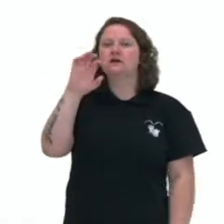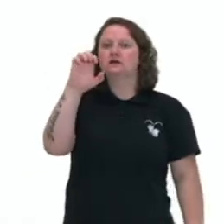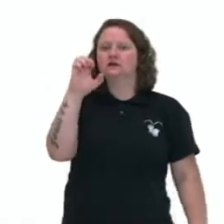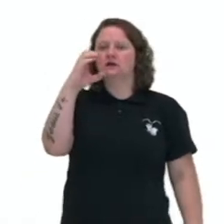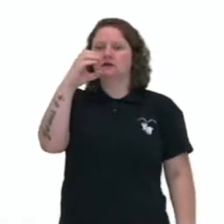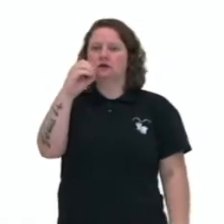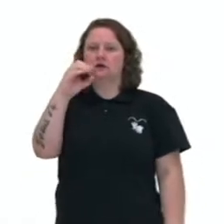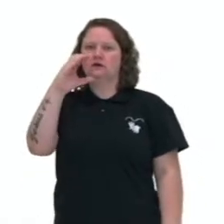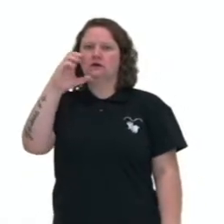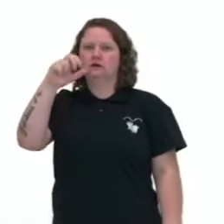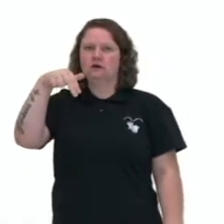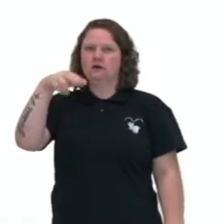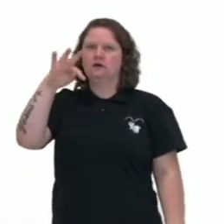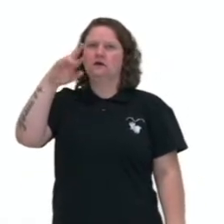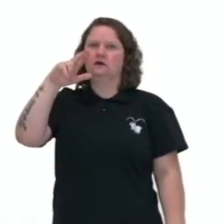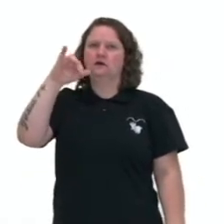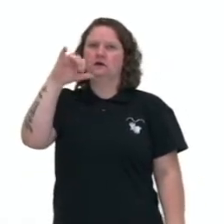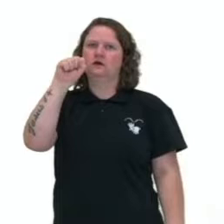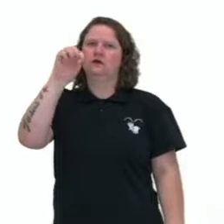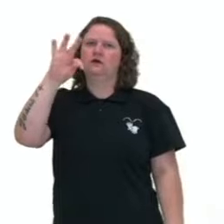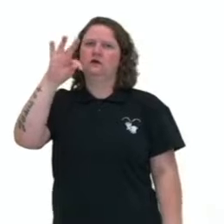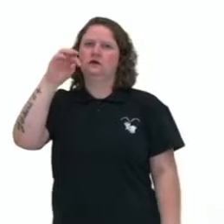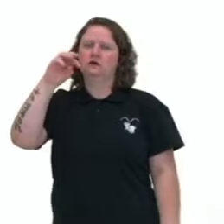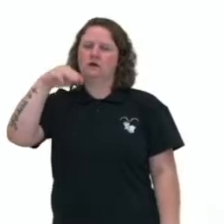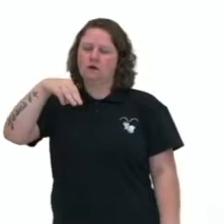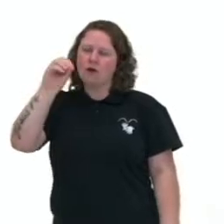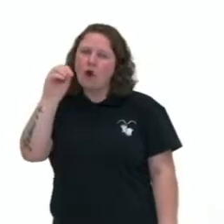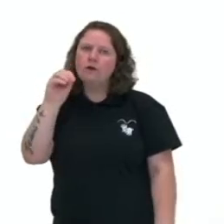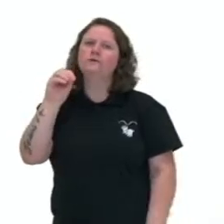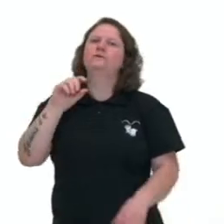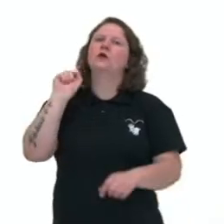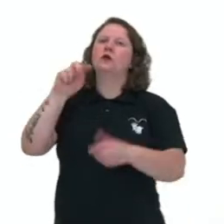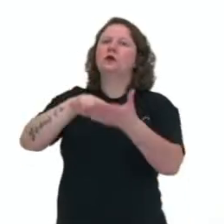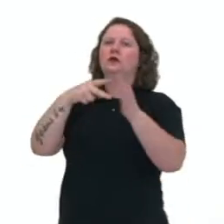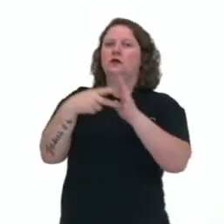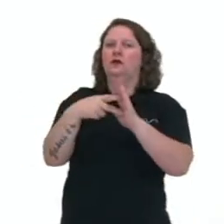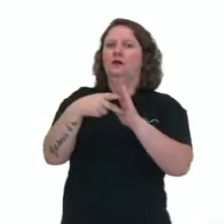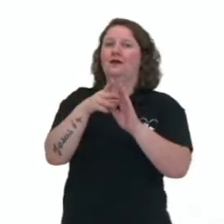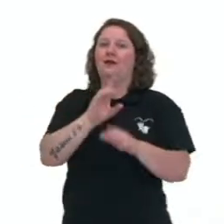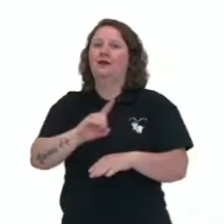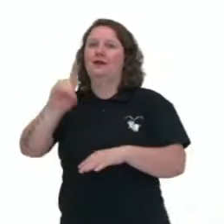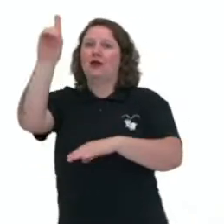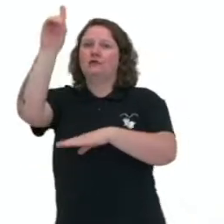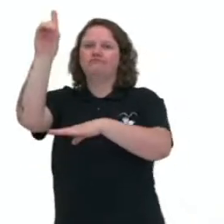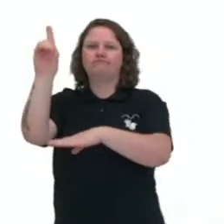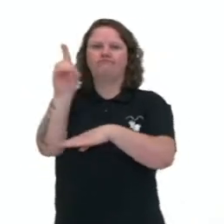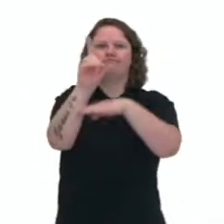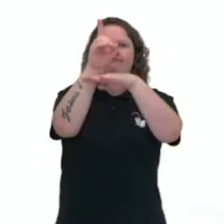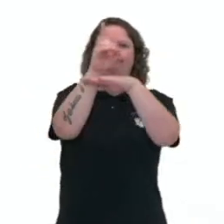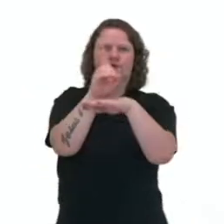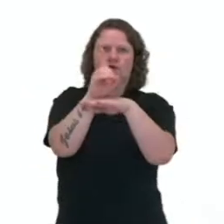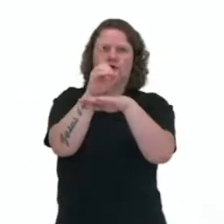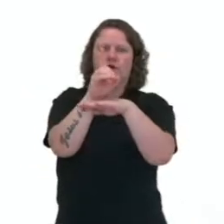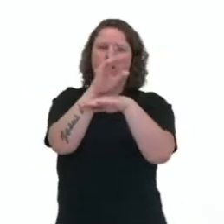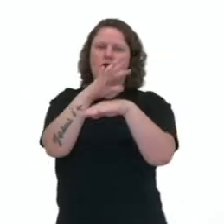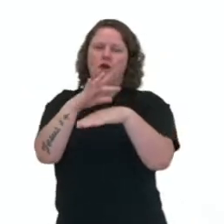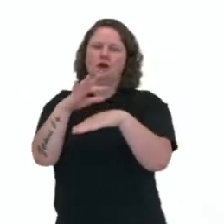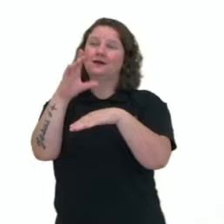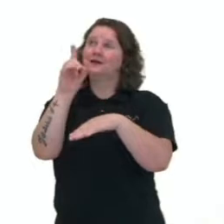Teocentrismo é a principal marca da Europa medieval. Teocentrismo em grego significa teo,